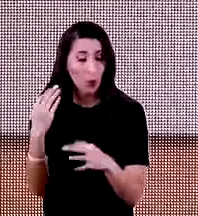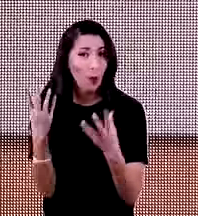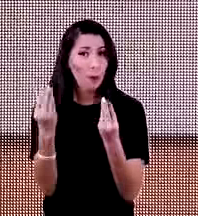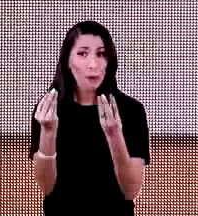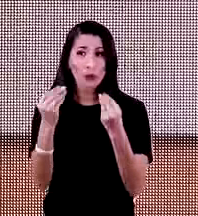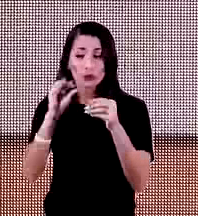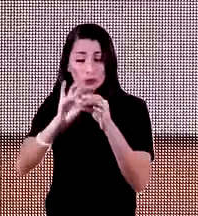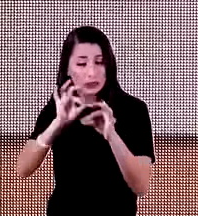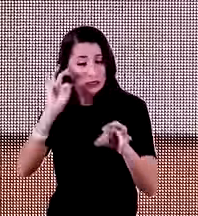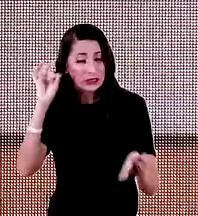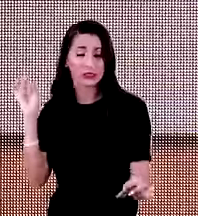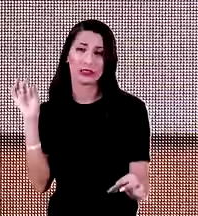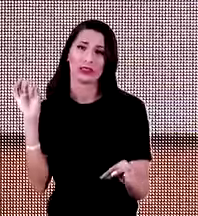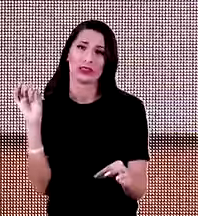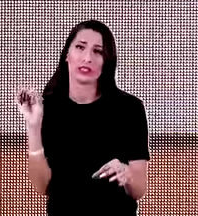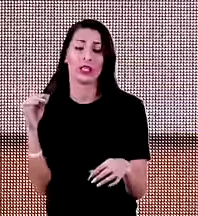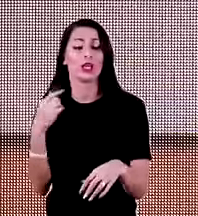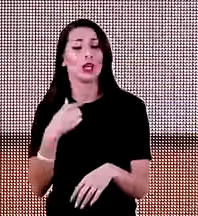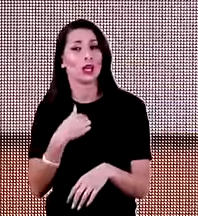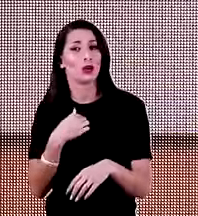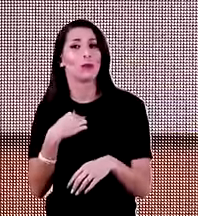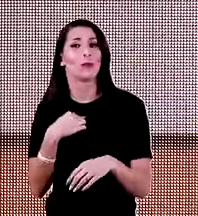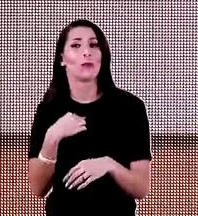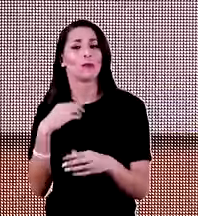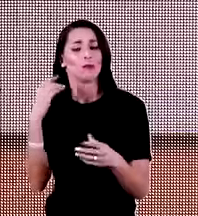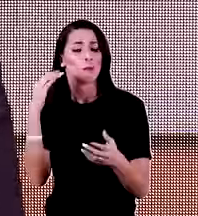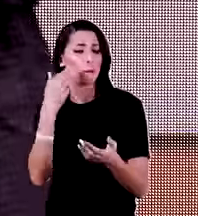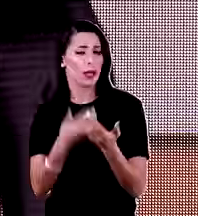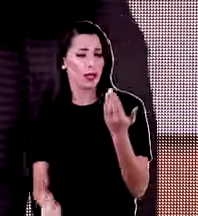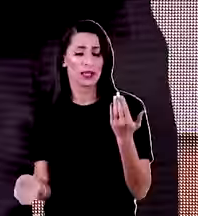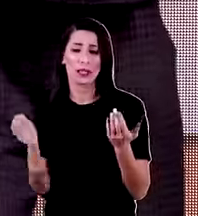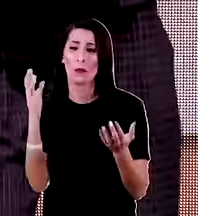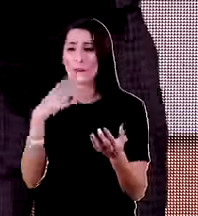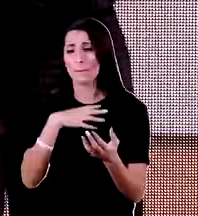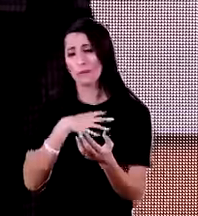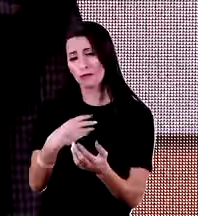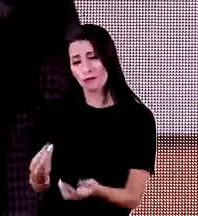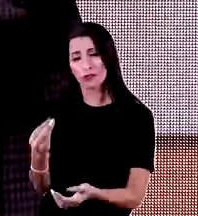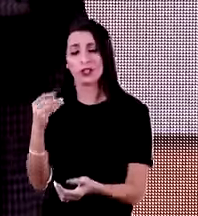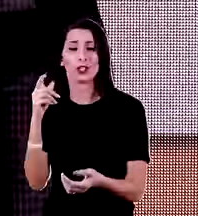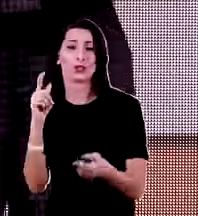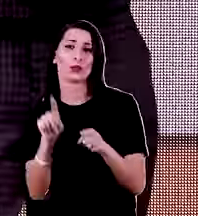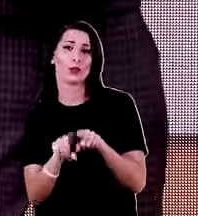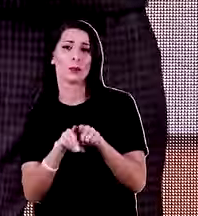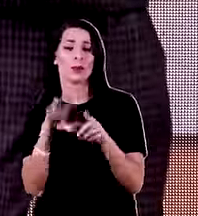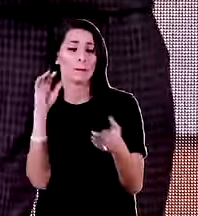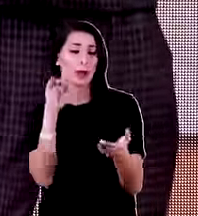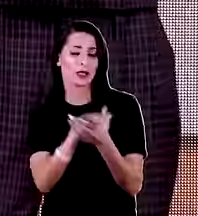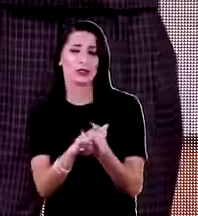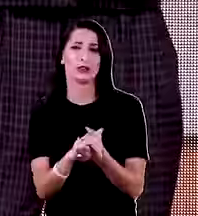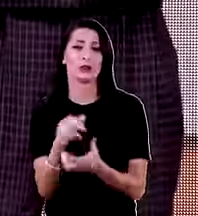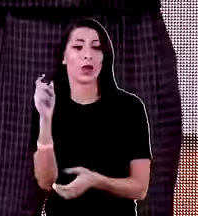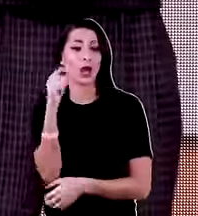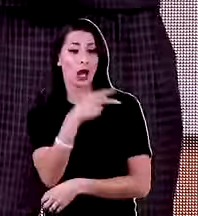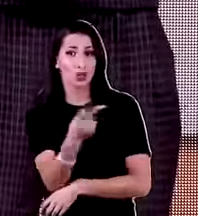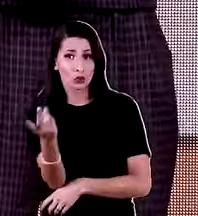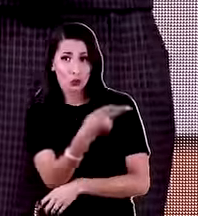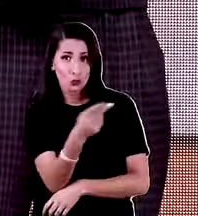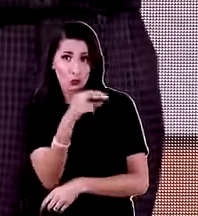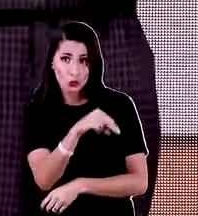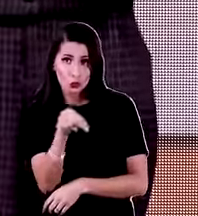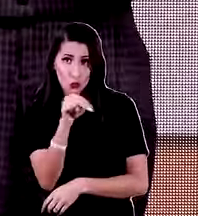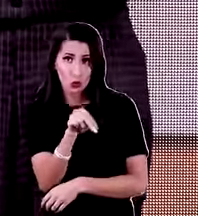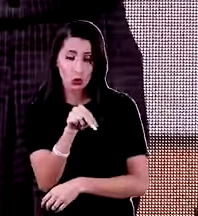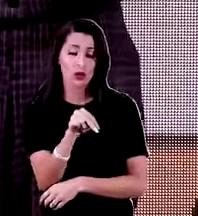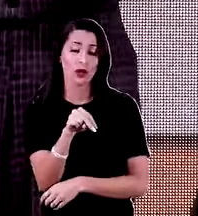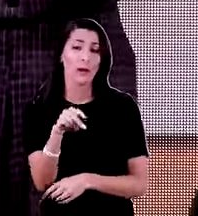perdido marido e filhos, era maior. Por quê? Porque agora ela tinha as duas noras na mesma situação que ela. Para comigo e pensa,